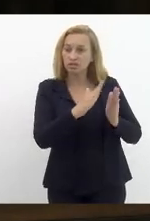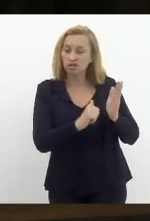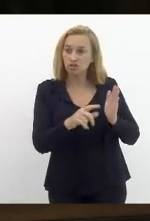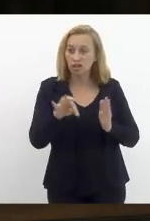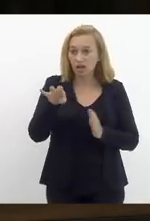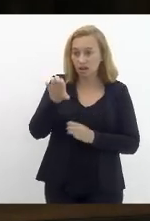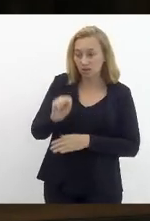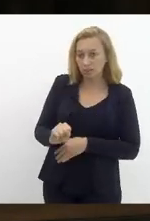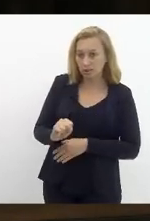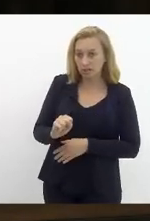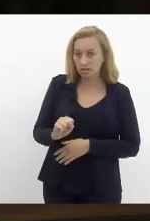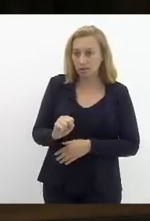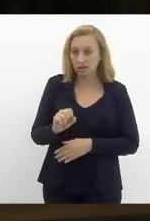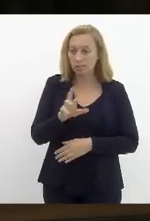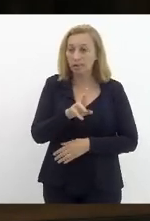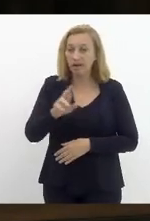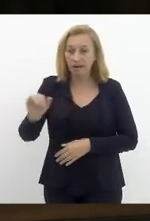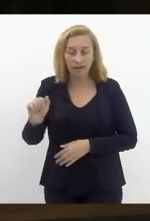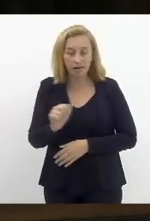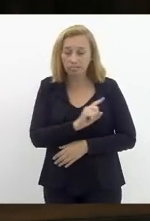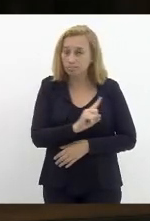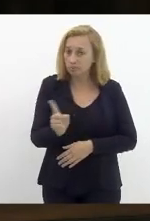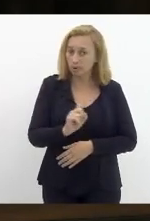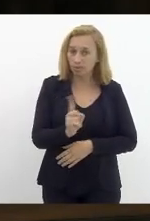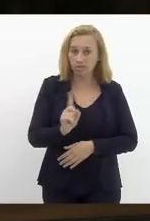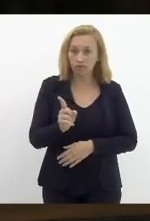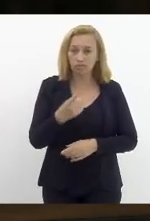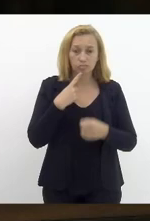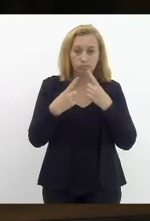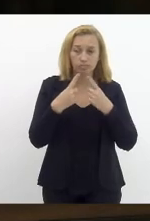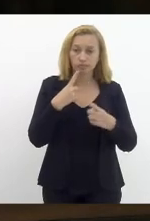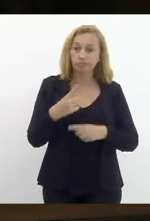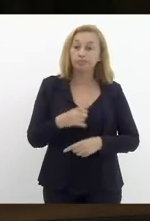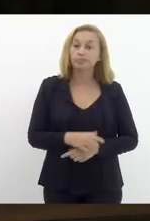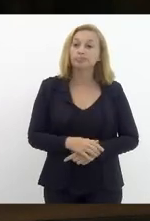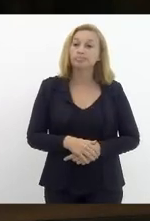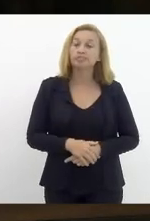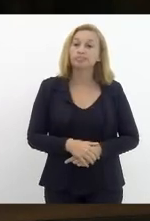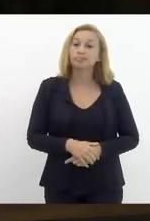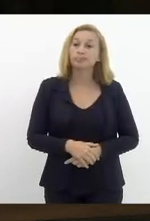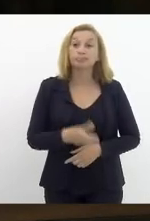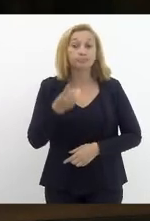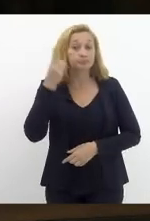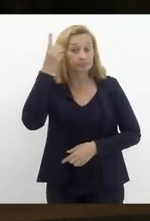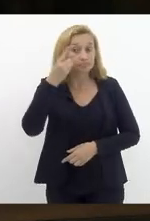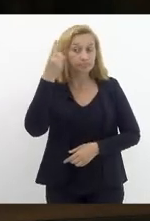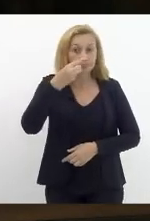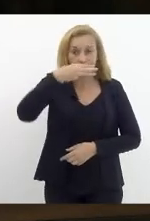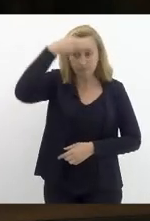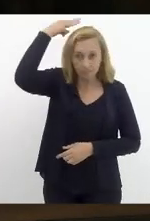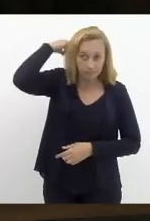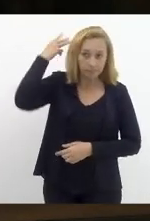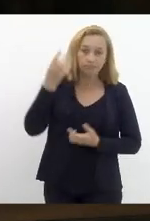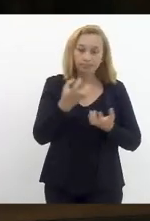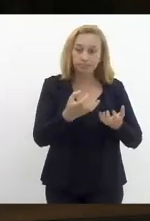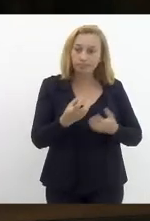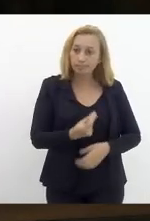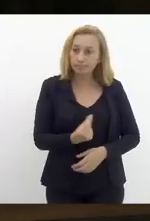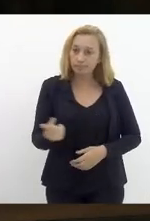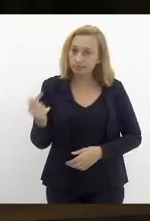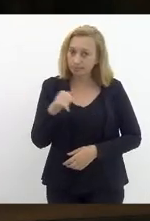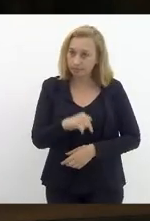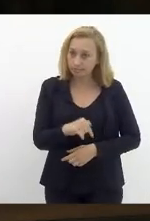de barreira. Não tem que ficar discutindo isso. E aí, deputado Márcio, eu queria sair